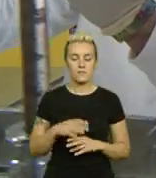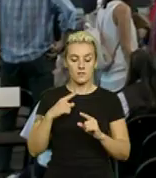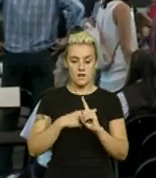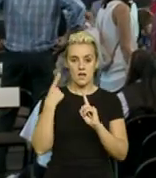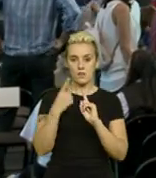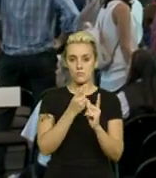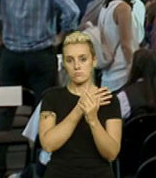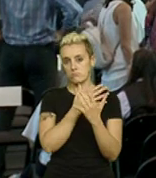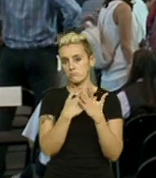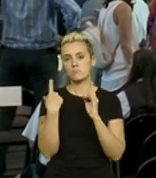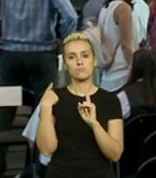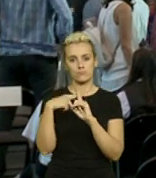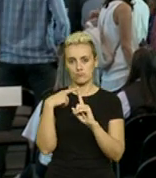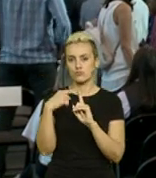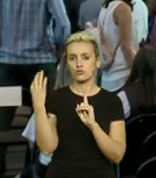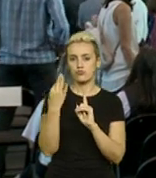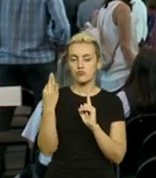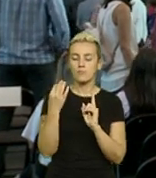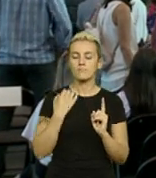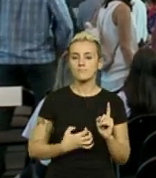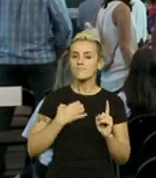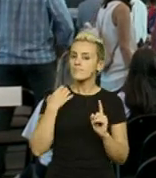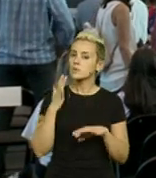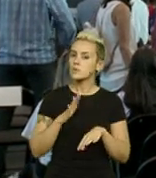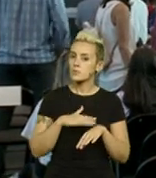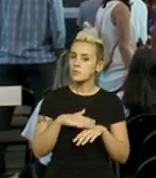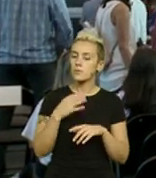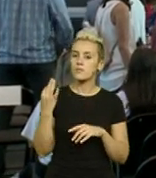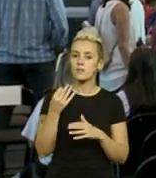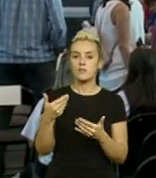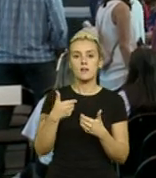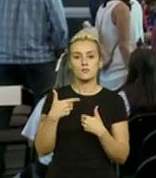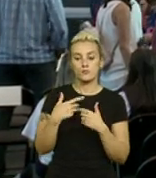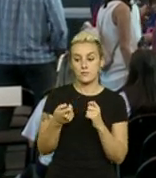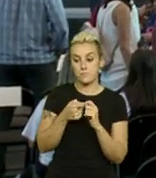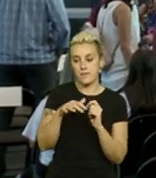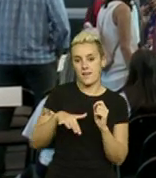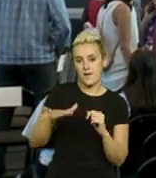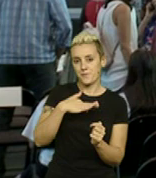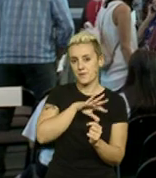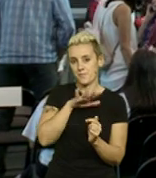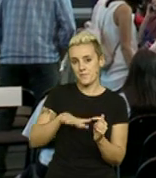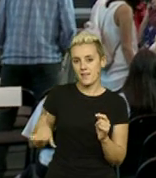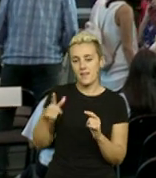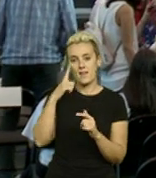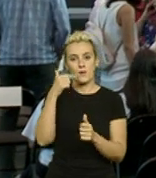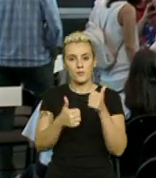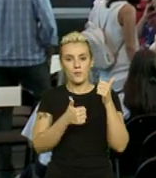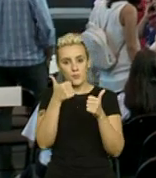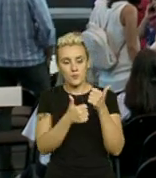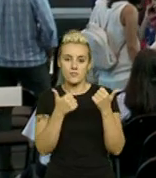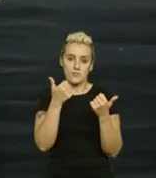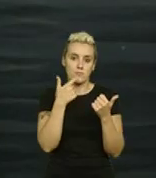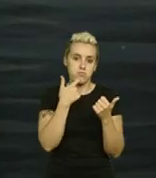foi um ano muito positivo em fruto provavelmente uma ajuda da demografia e do facto de haver mais cuidado ensino